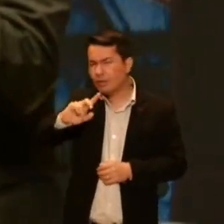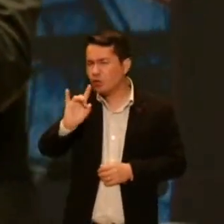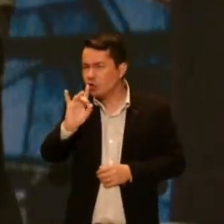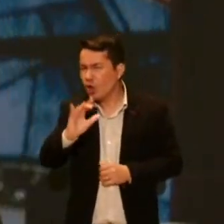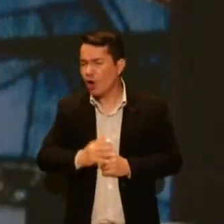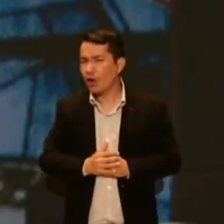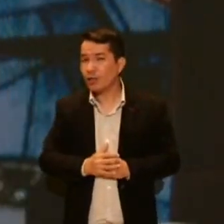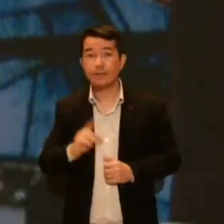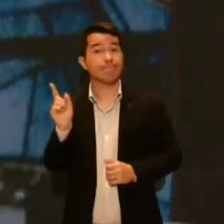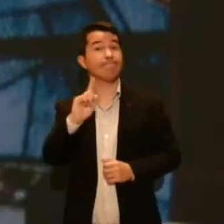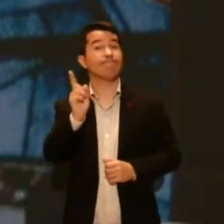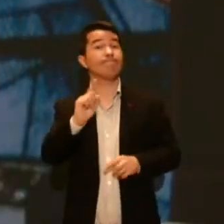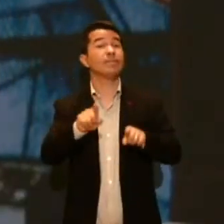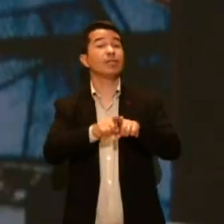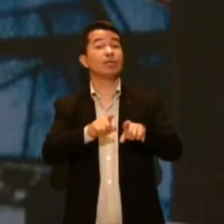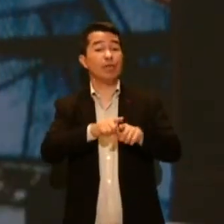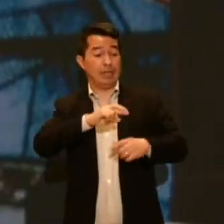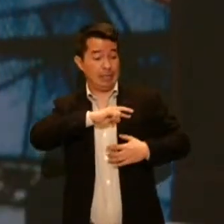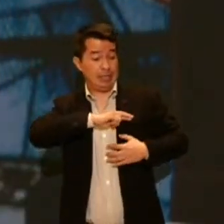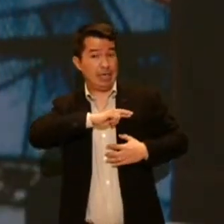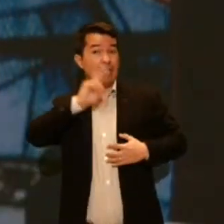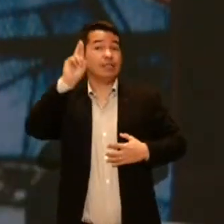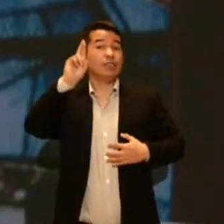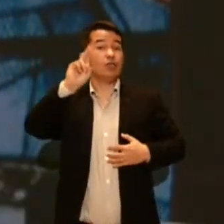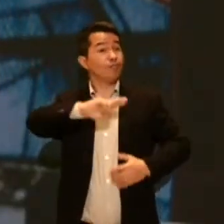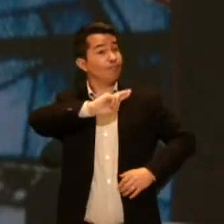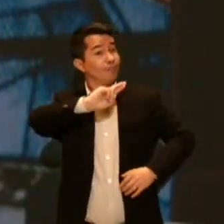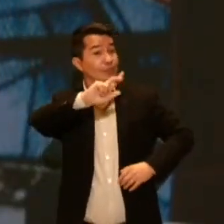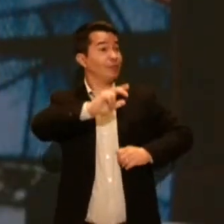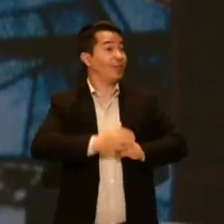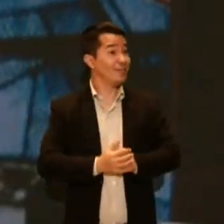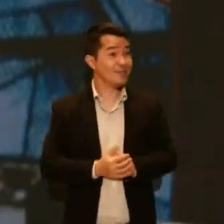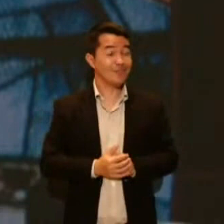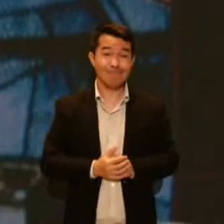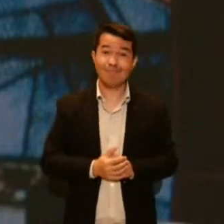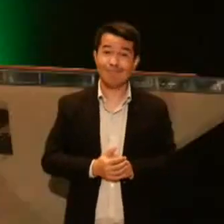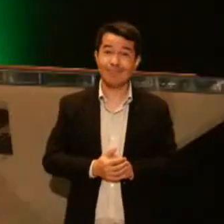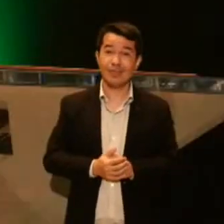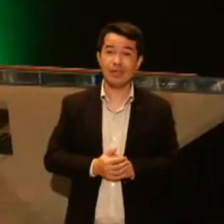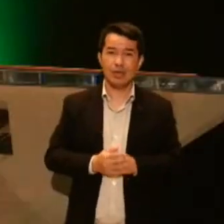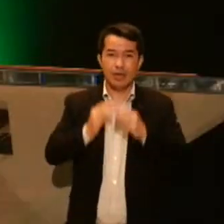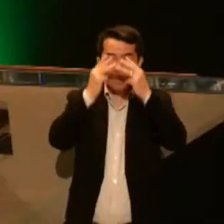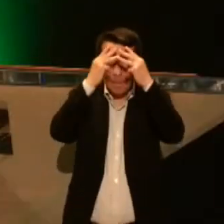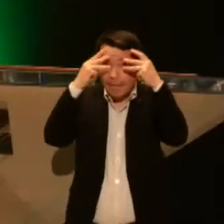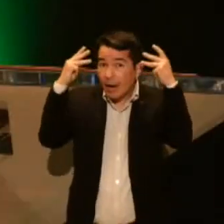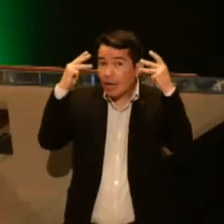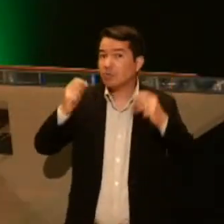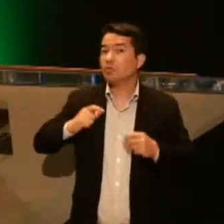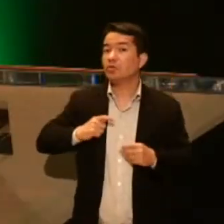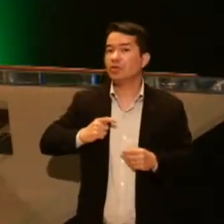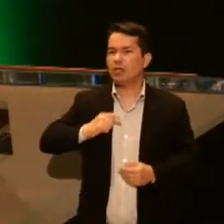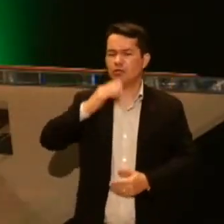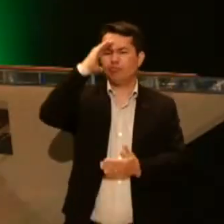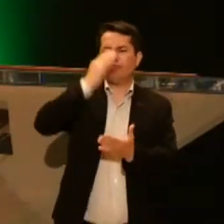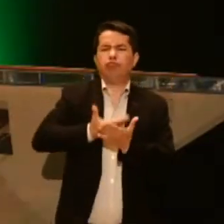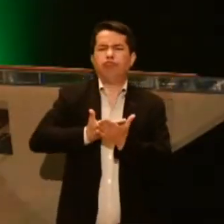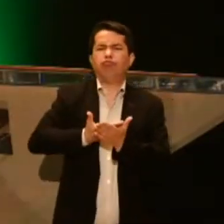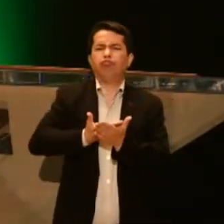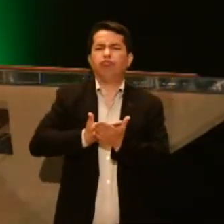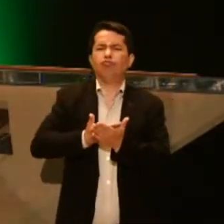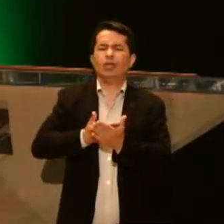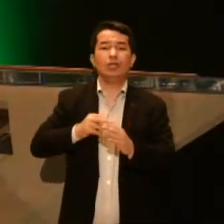distância religiosa. Eles tinham uma fé totalmente diferente da fé que os